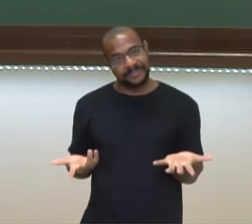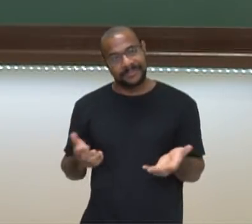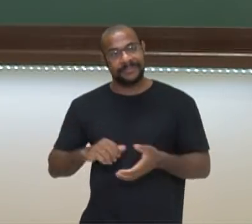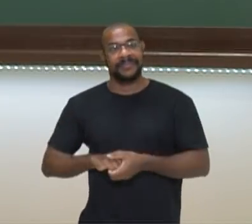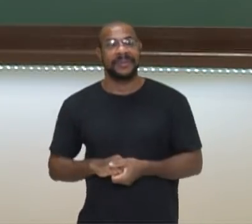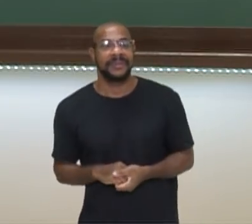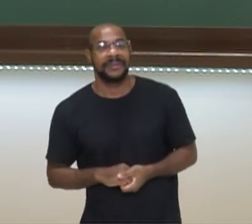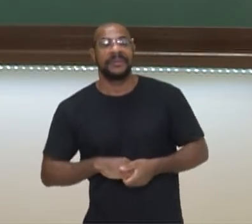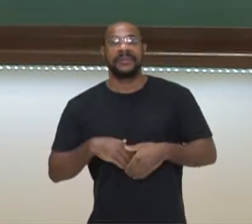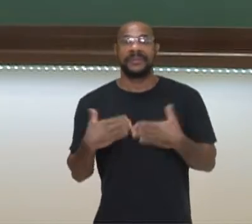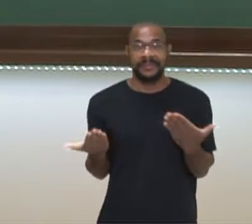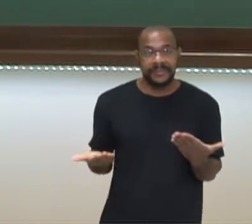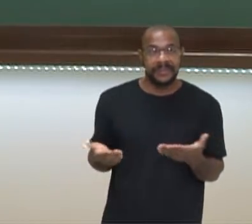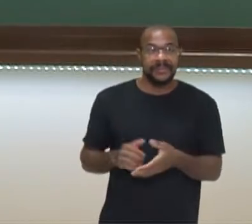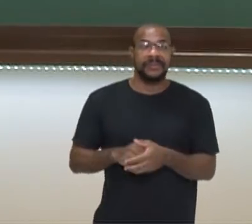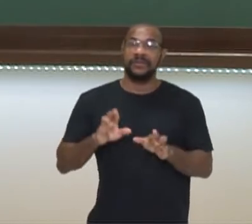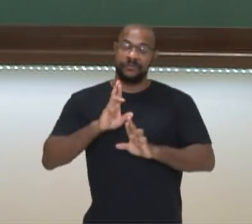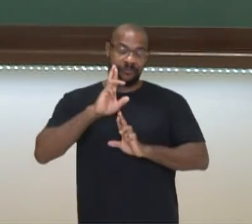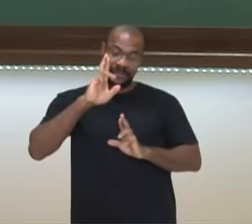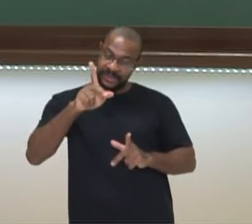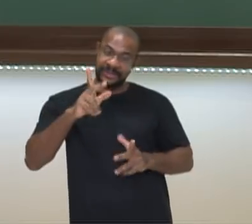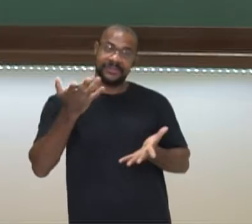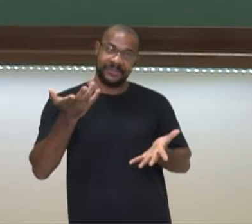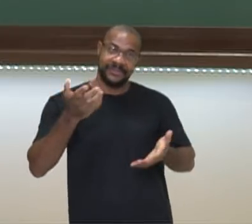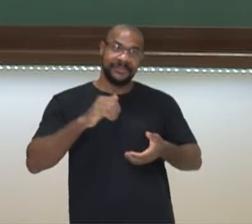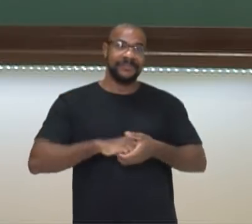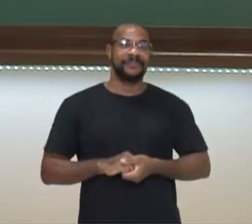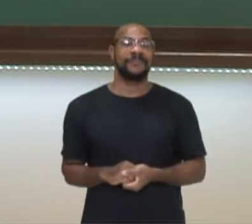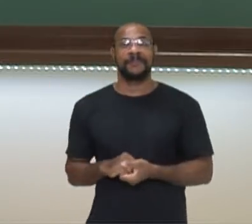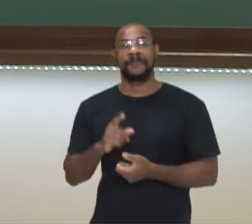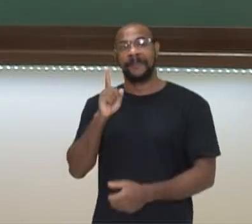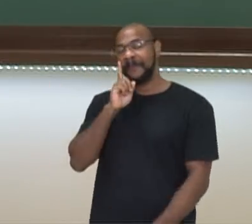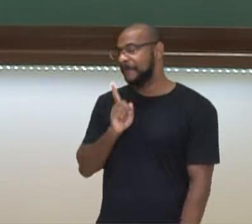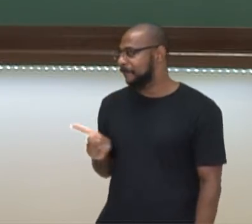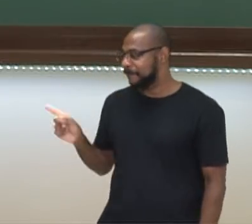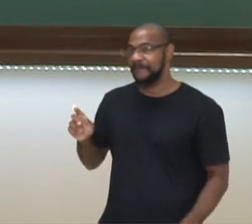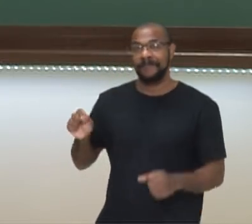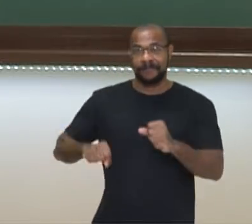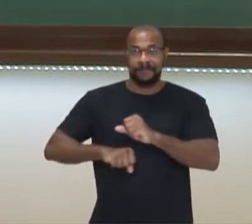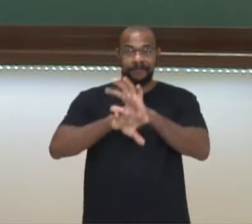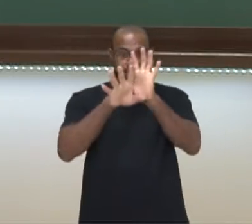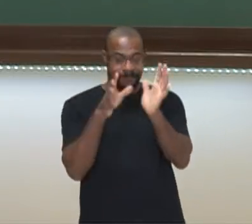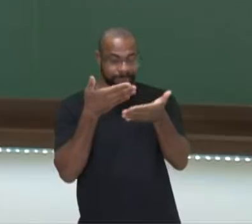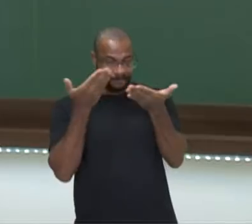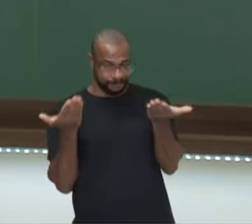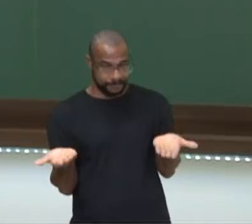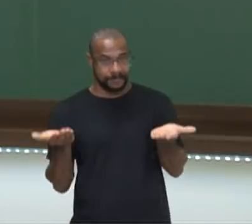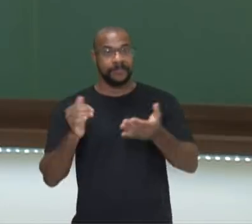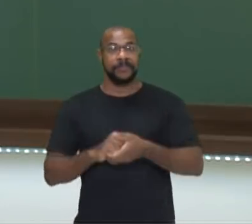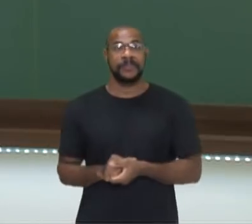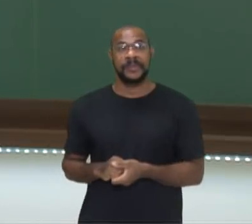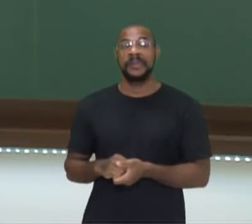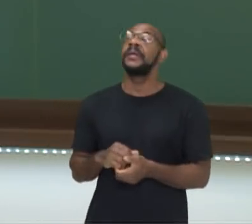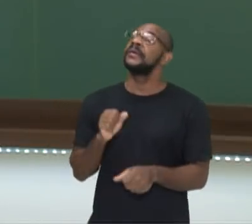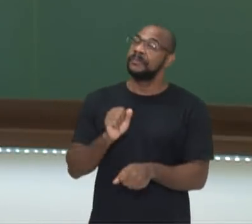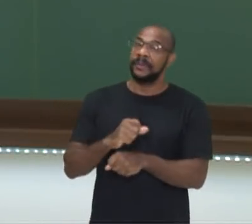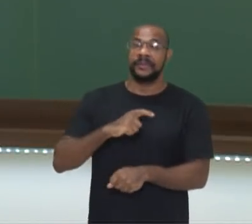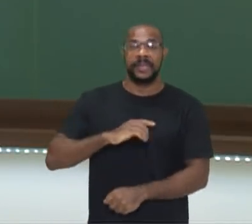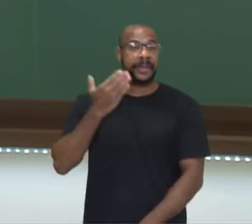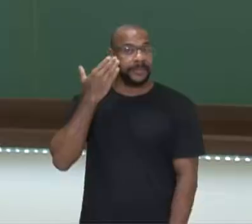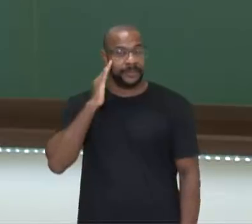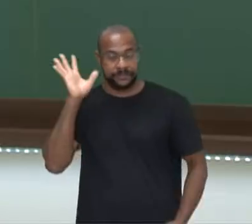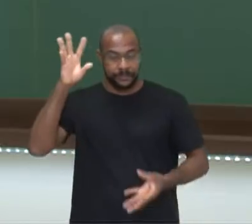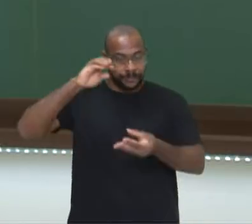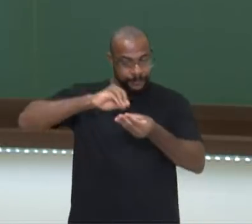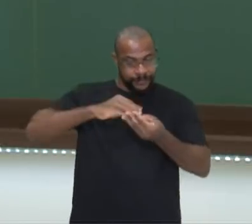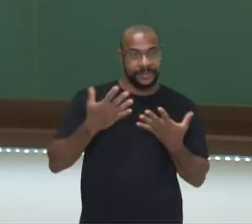o lirismo, é o encantamento. Tá certo, pessoal? Tá claro isso? Espero que tenha ficado claro, tá?